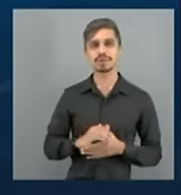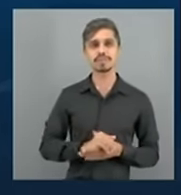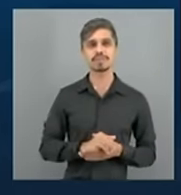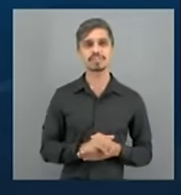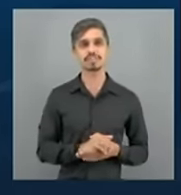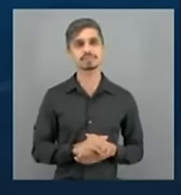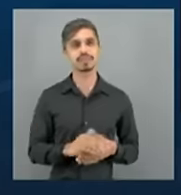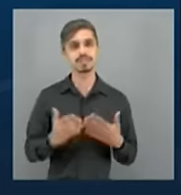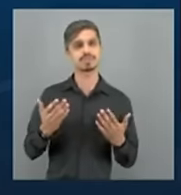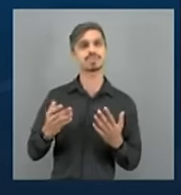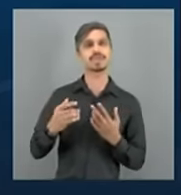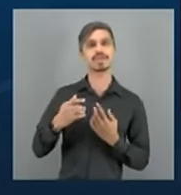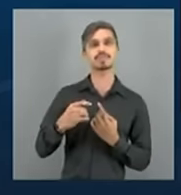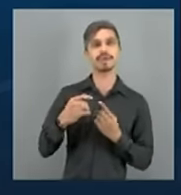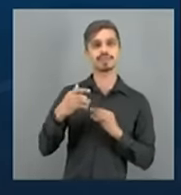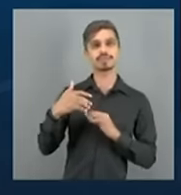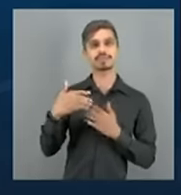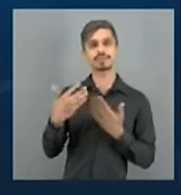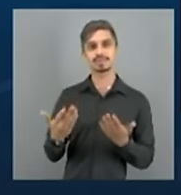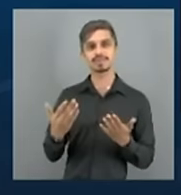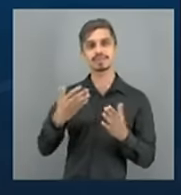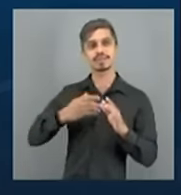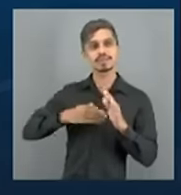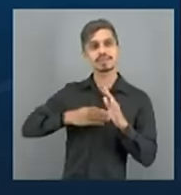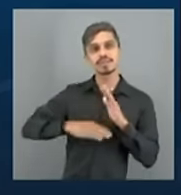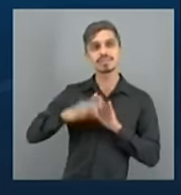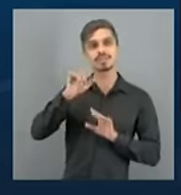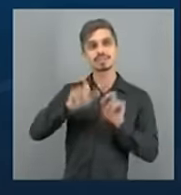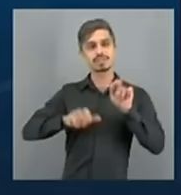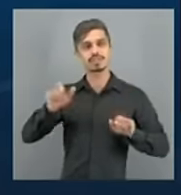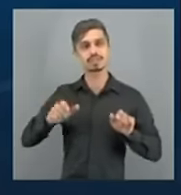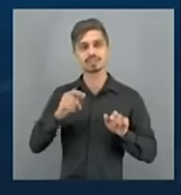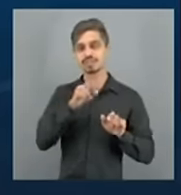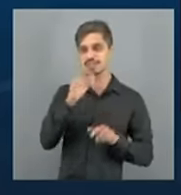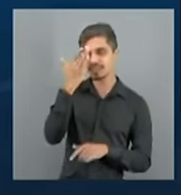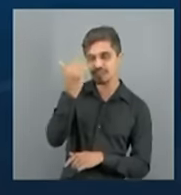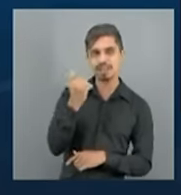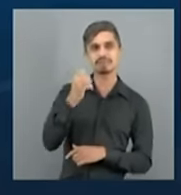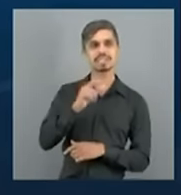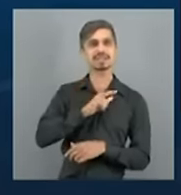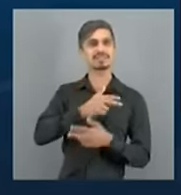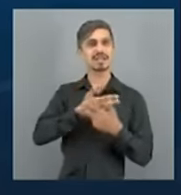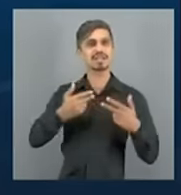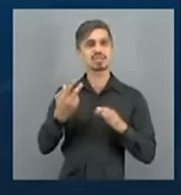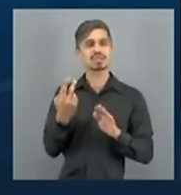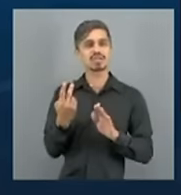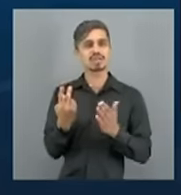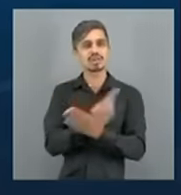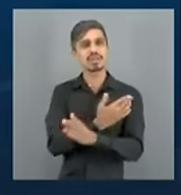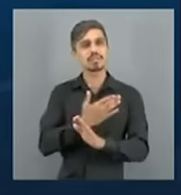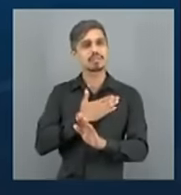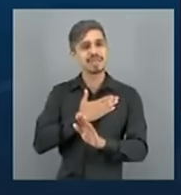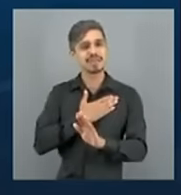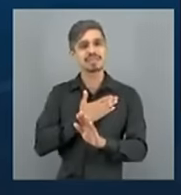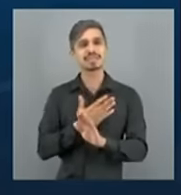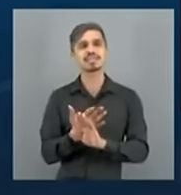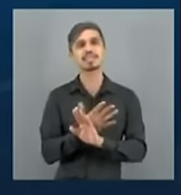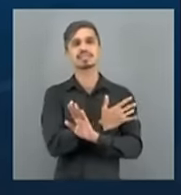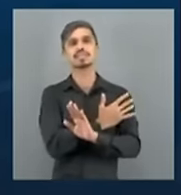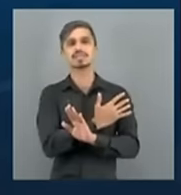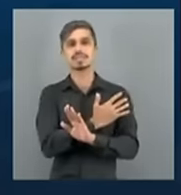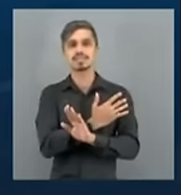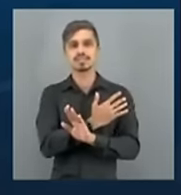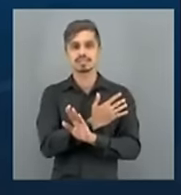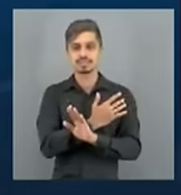se você está com o alto do processo, até porque está em sigilo até hoje, mas você sabe que tem tanta coisa aí minha. E aí, irmão,